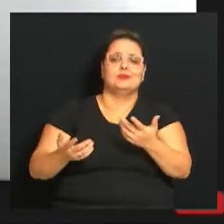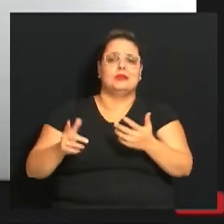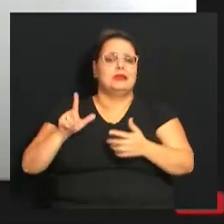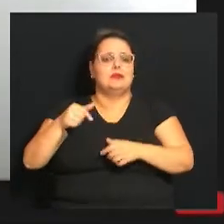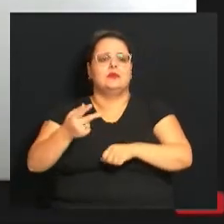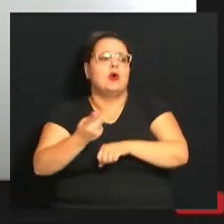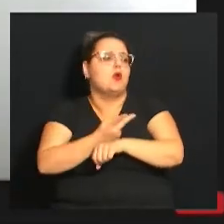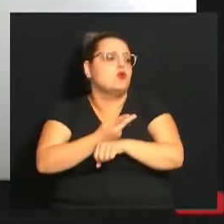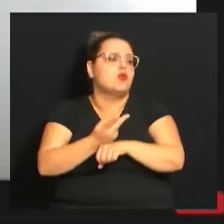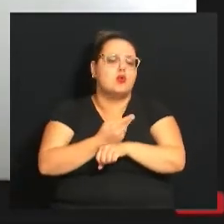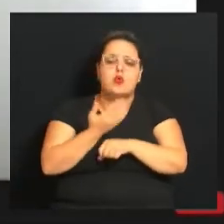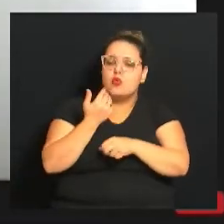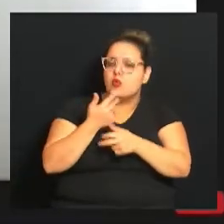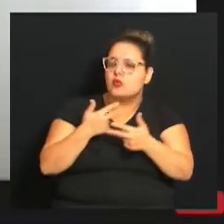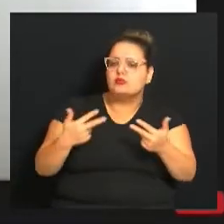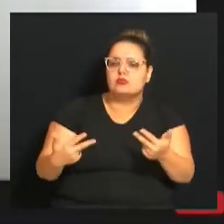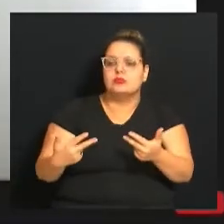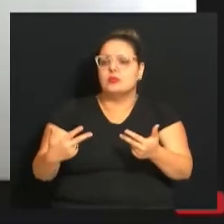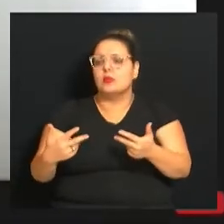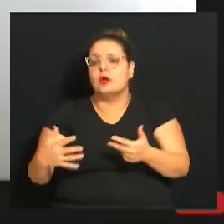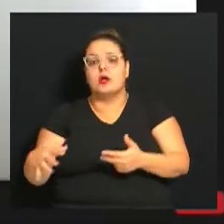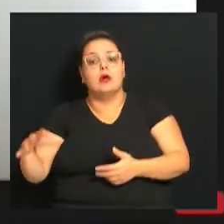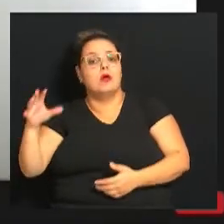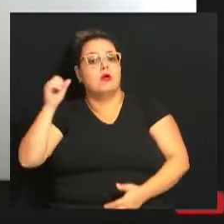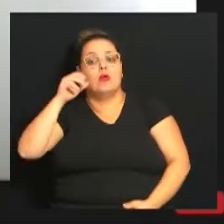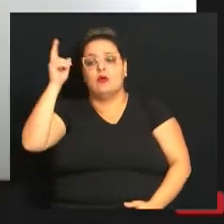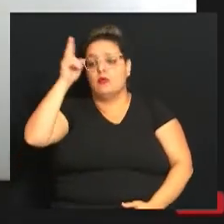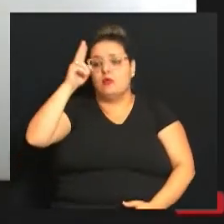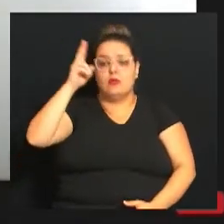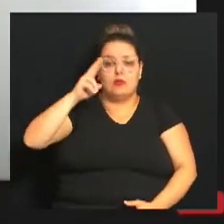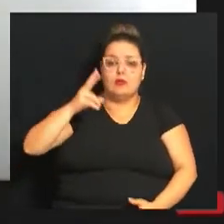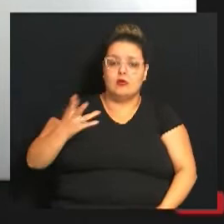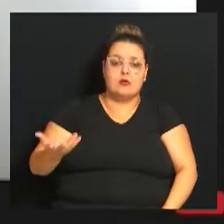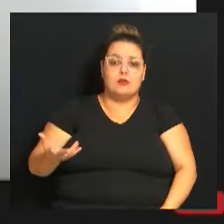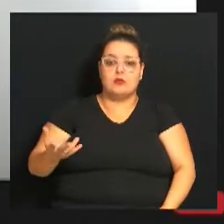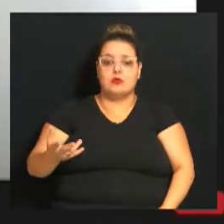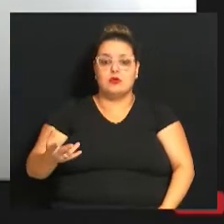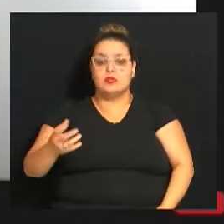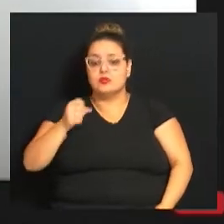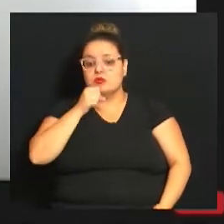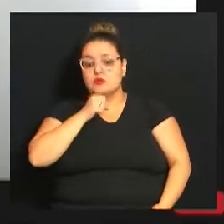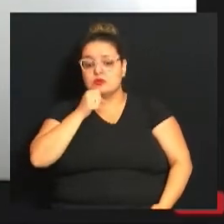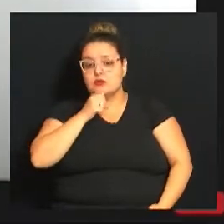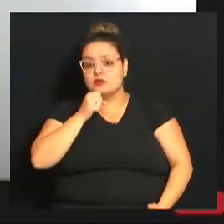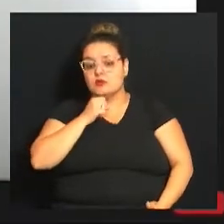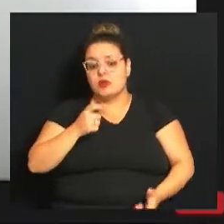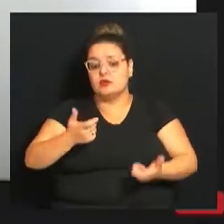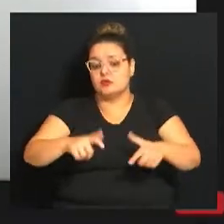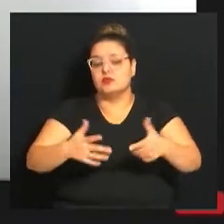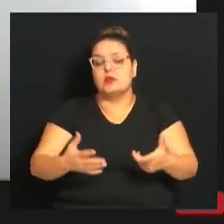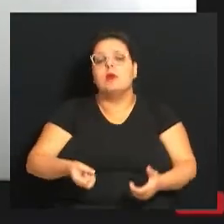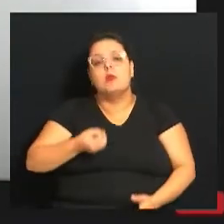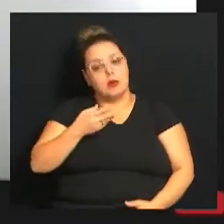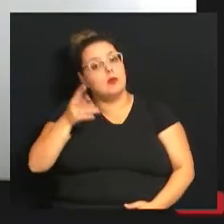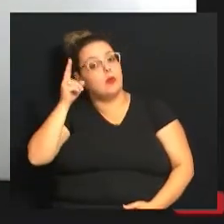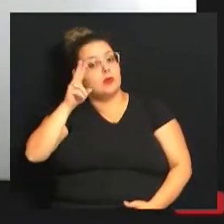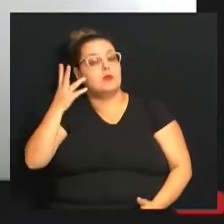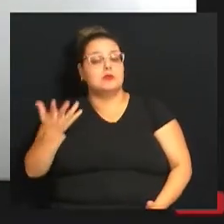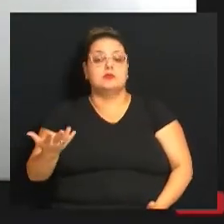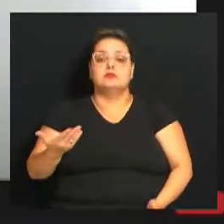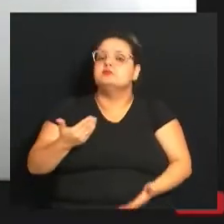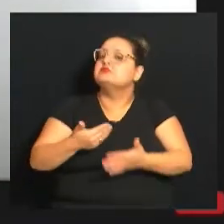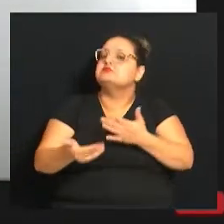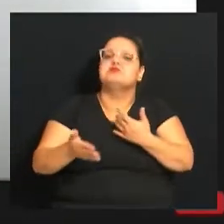do bisonte, ouvindo a história dos velhos anciãos da tribo, a gente gosta de uma boa história. Então, independente da